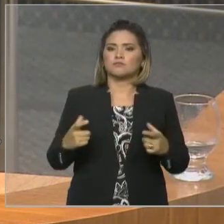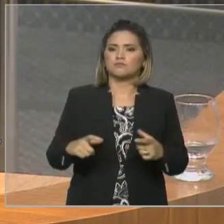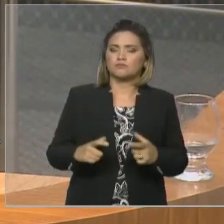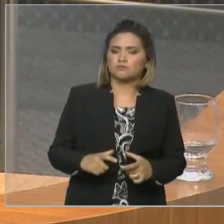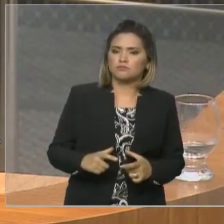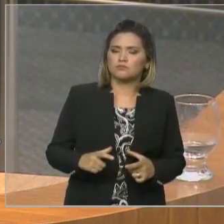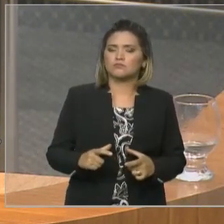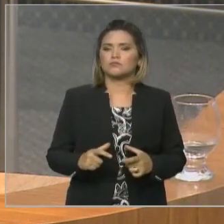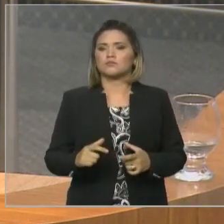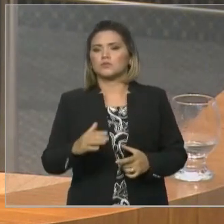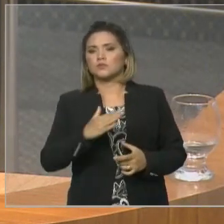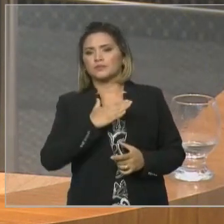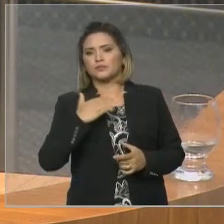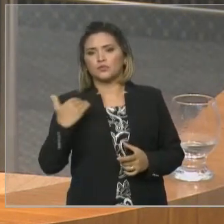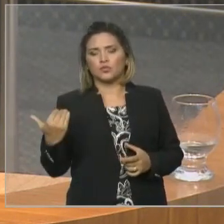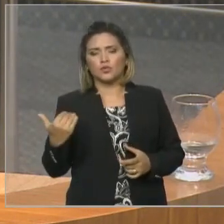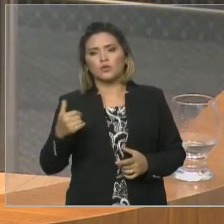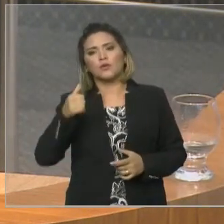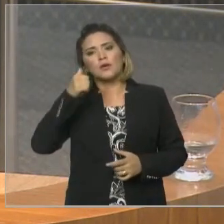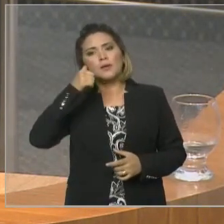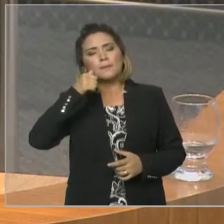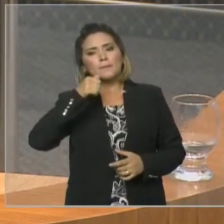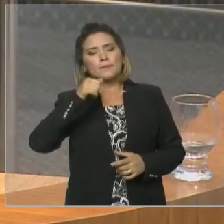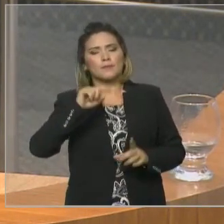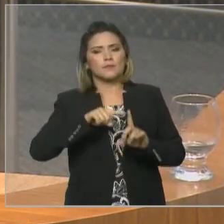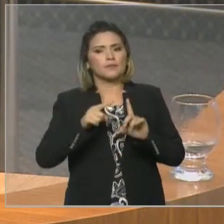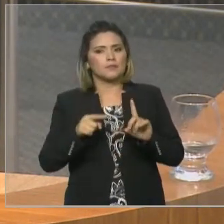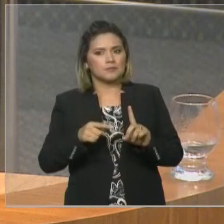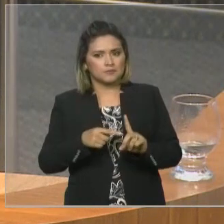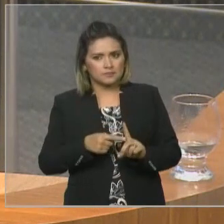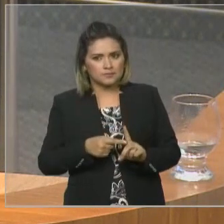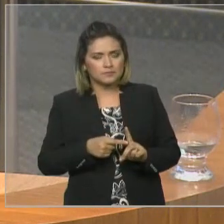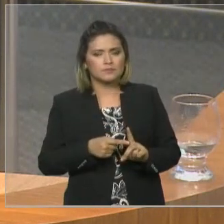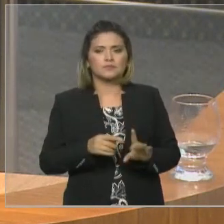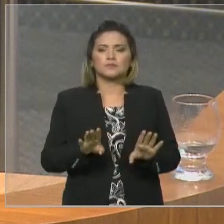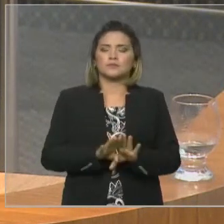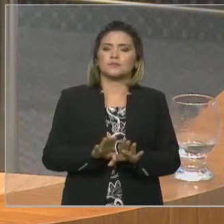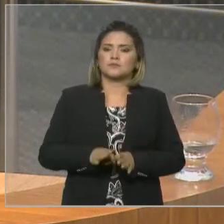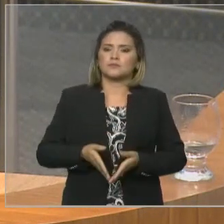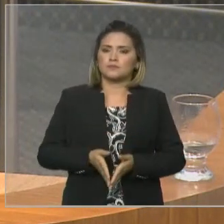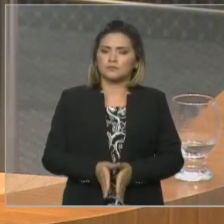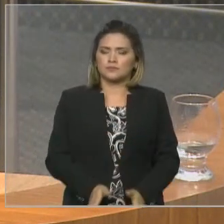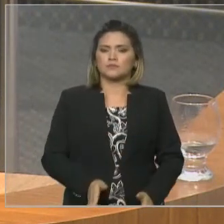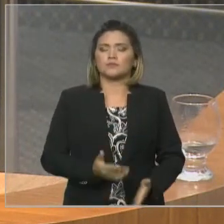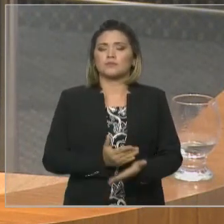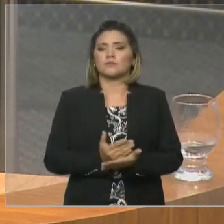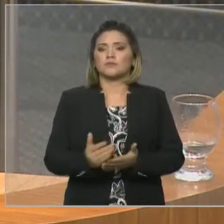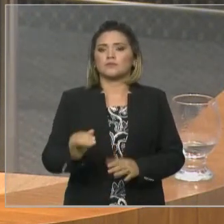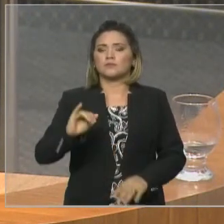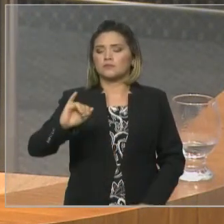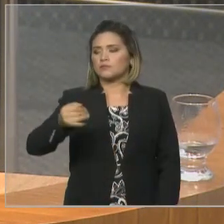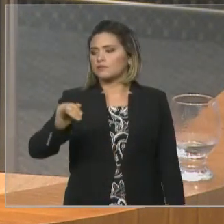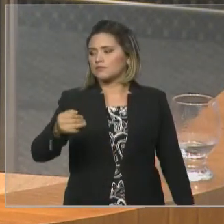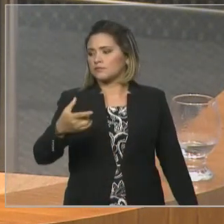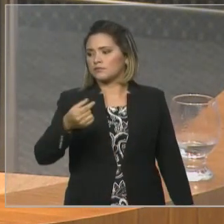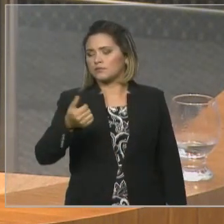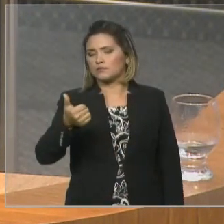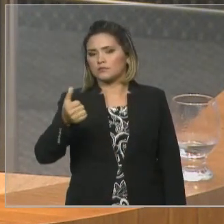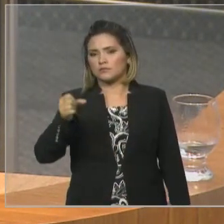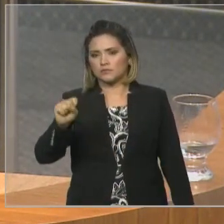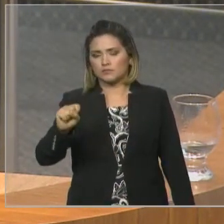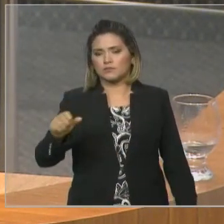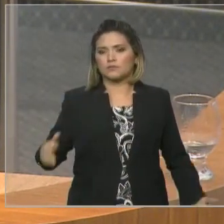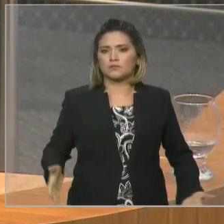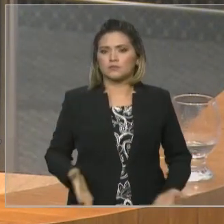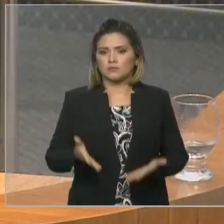de acordo com os parâmetros estabelecidos em portaria da SES, a contar de janeiro de 2018. Parágrafo 3º, o incentivo financeiro